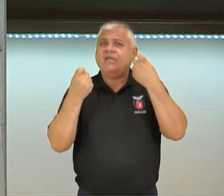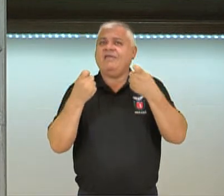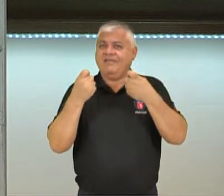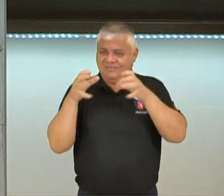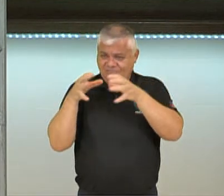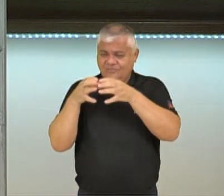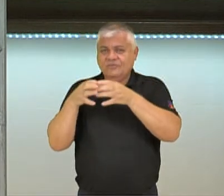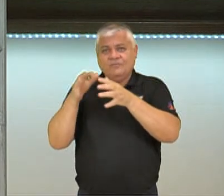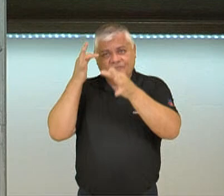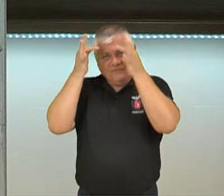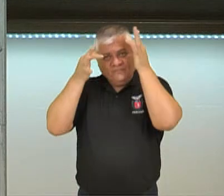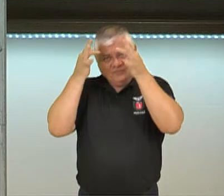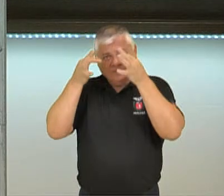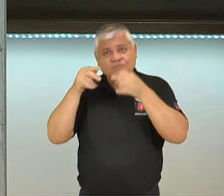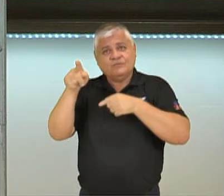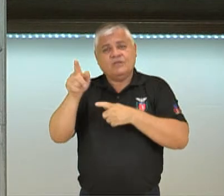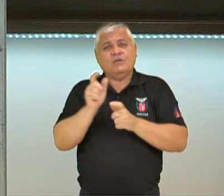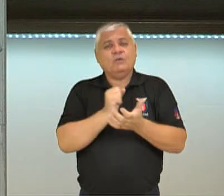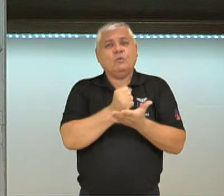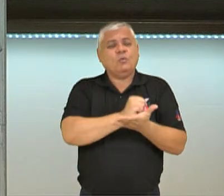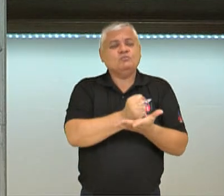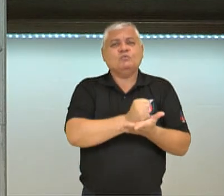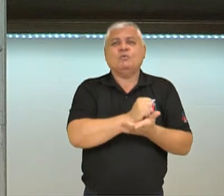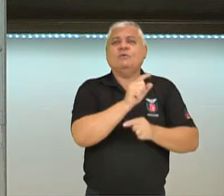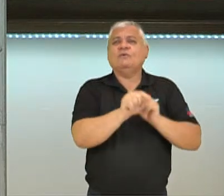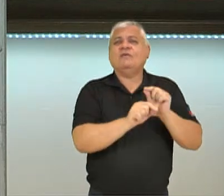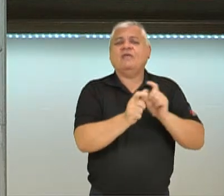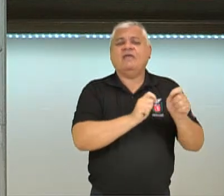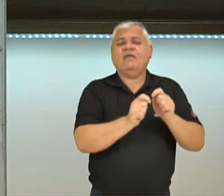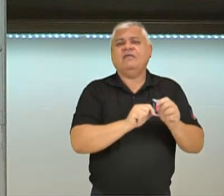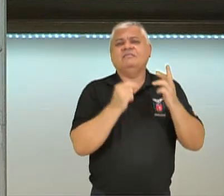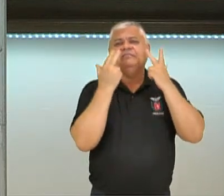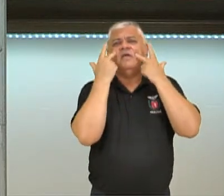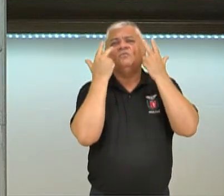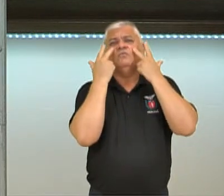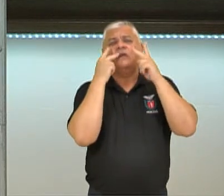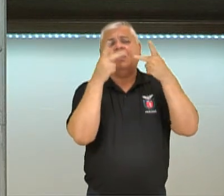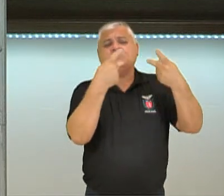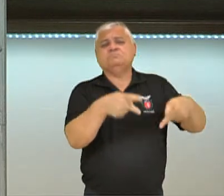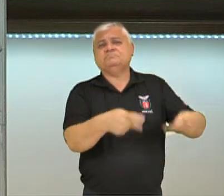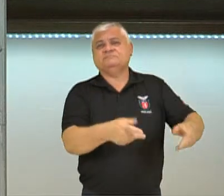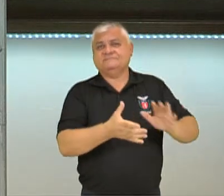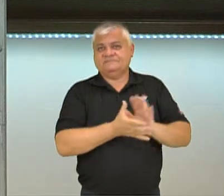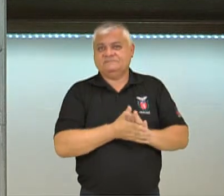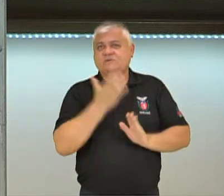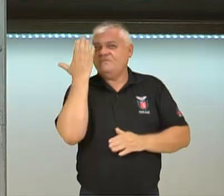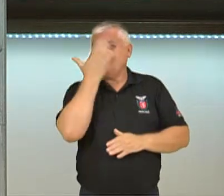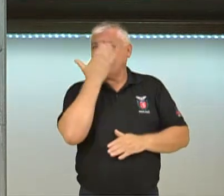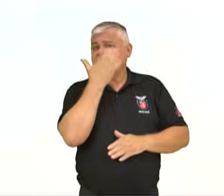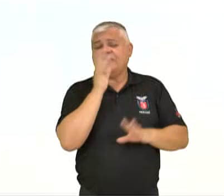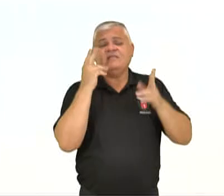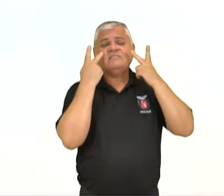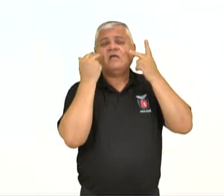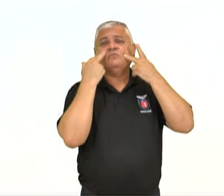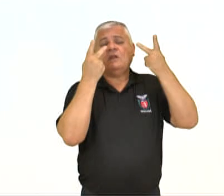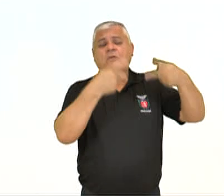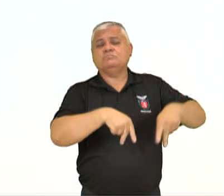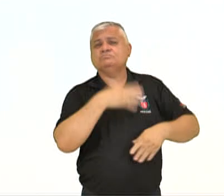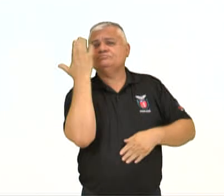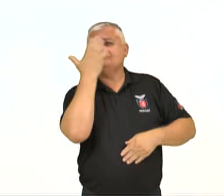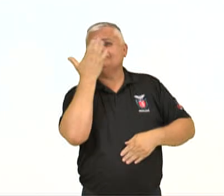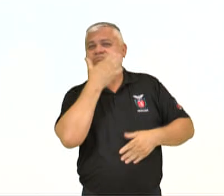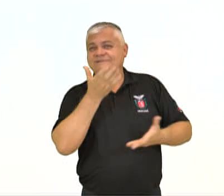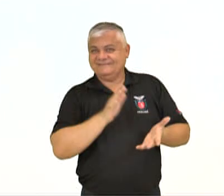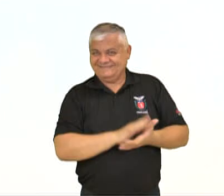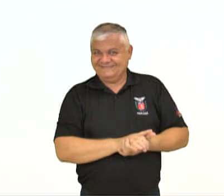vai dizer que quem controla a economia são leis naturais. E ele vai dizer que o mercado, então,